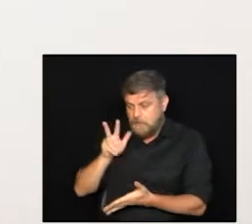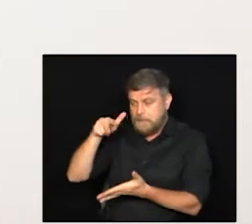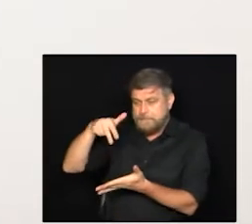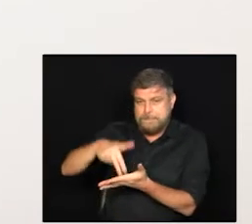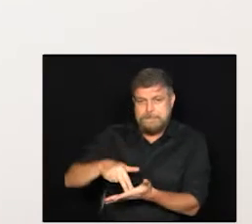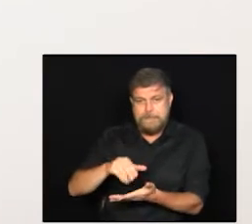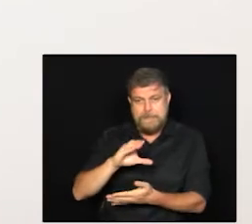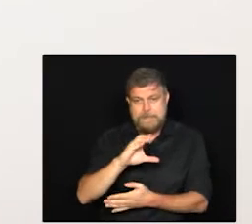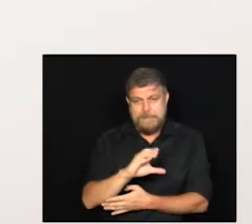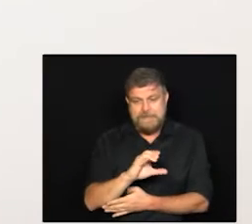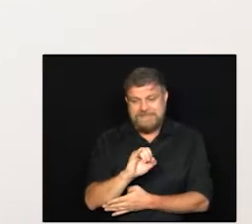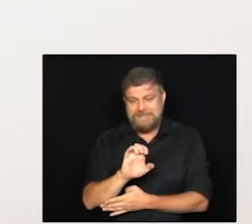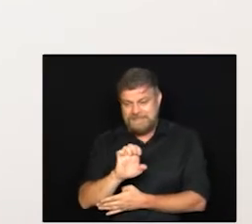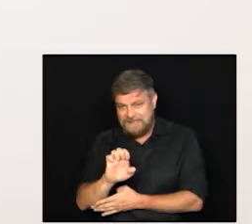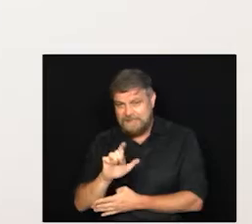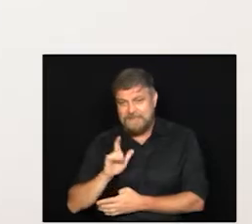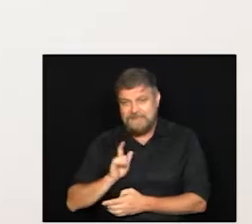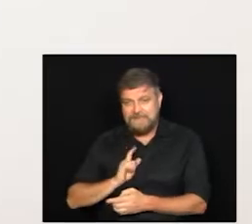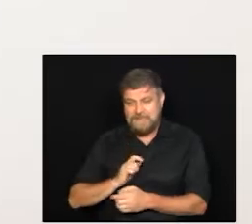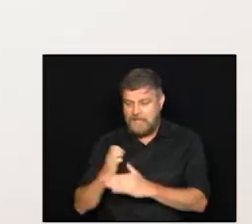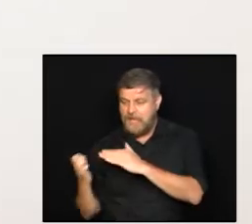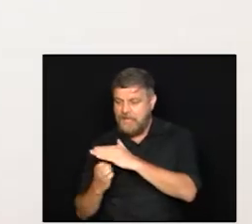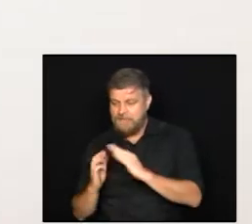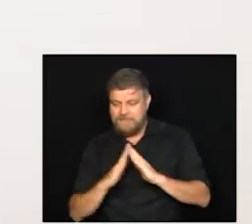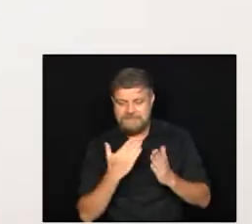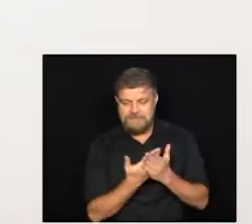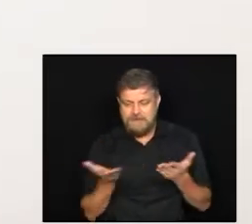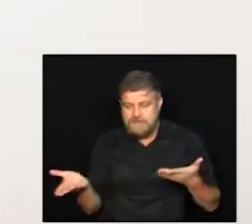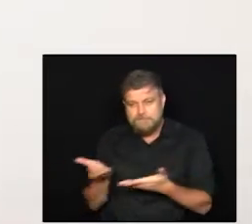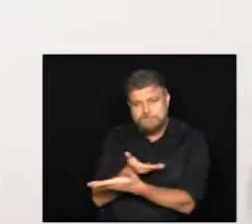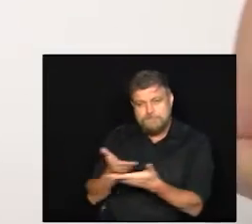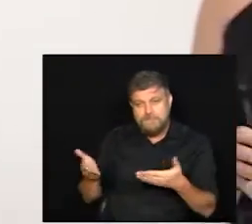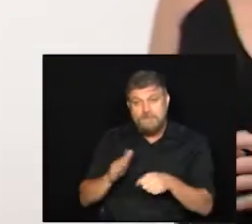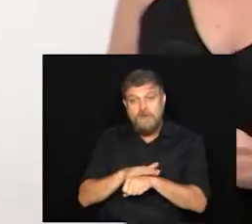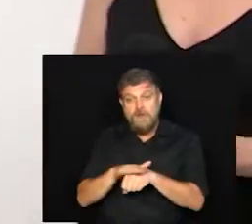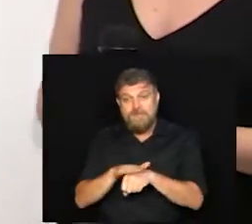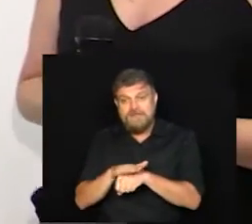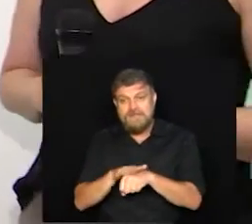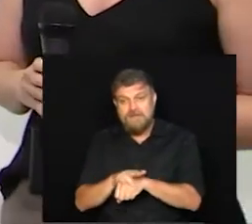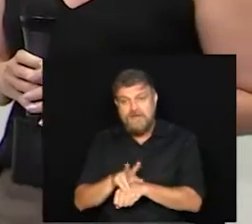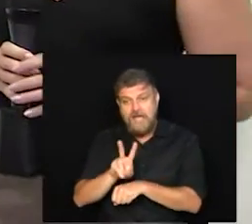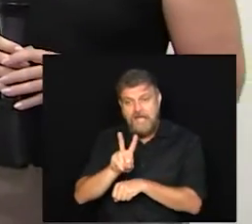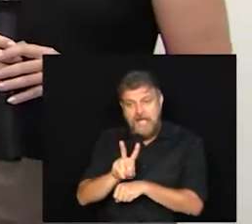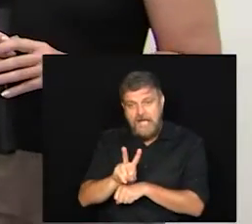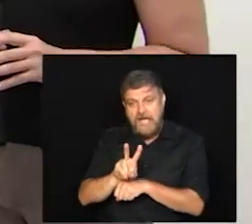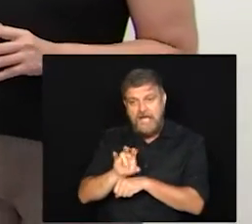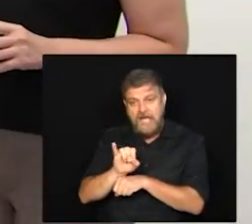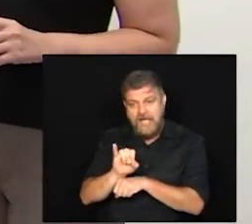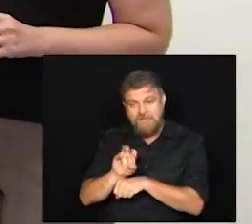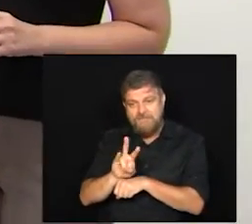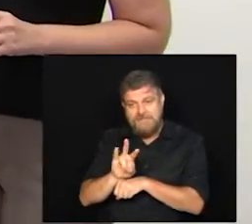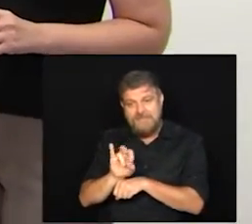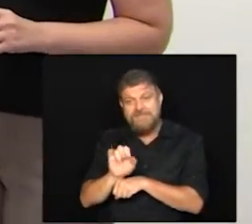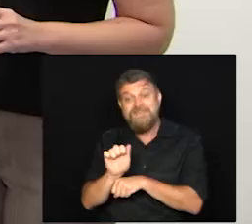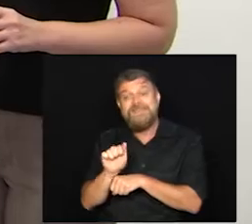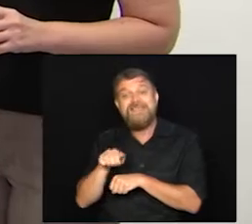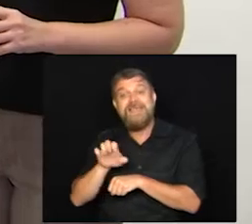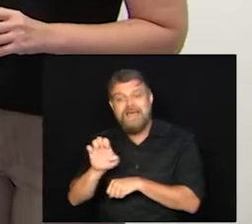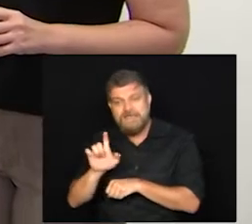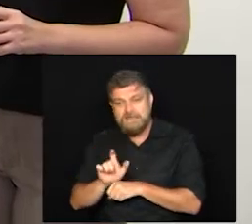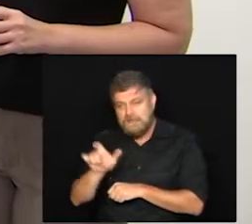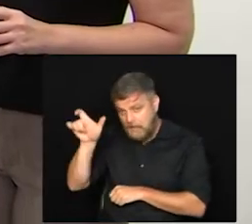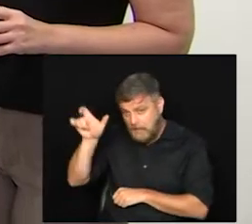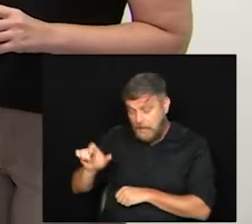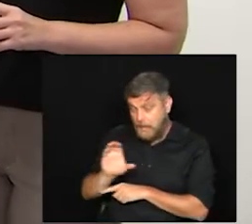CIE, Centro de Integração Empresa-Escola, para conversar com a Viviane Mazon, que é consultora de atendimento do CIE.